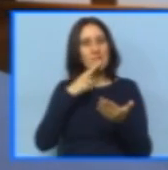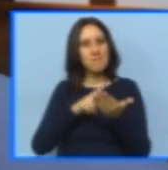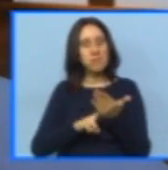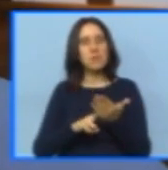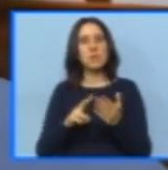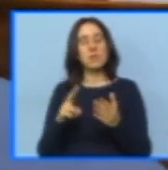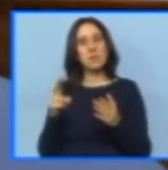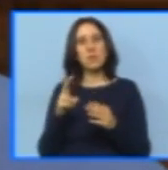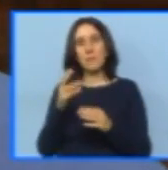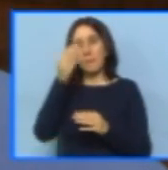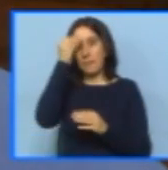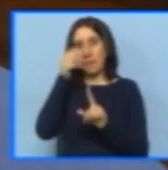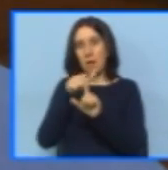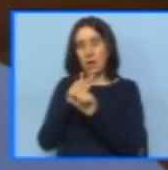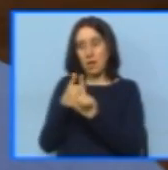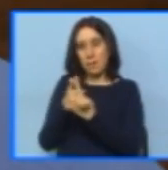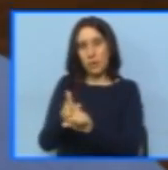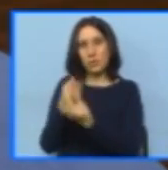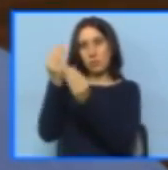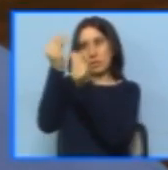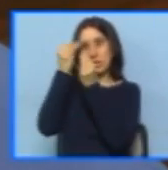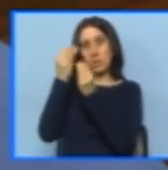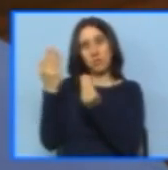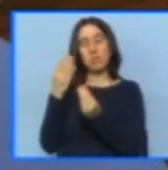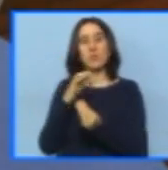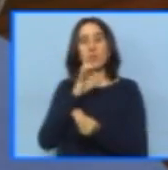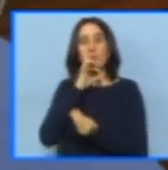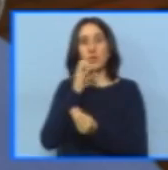ao ensino dos apóstolos, agora transmitido pelos bispos,